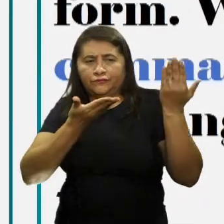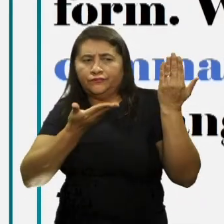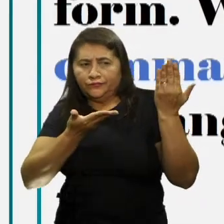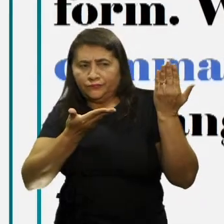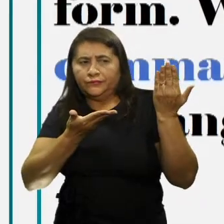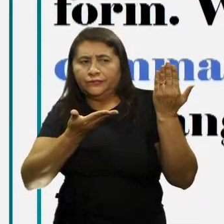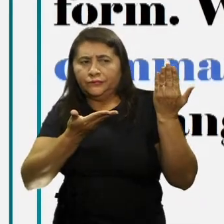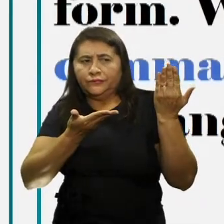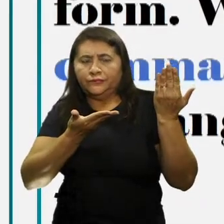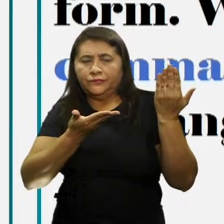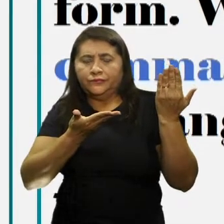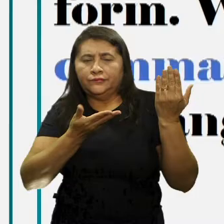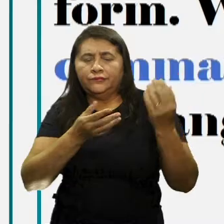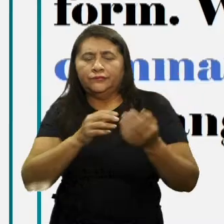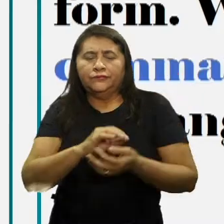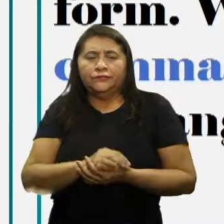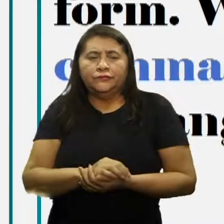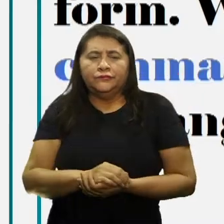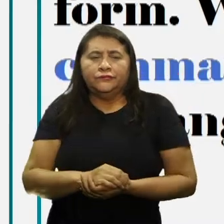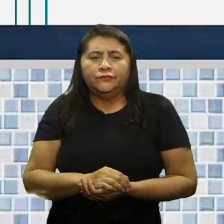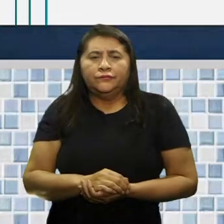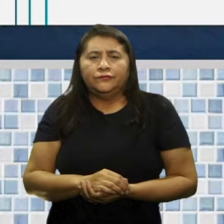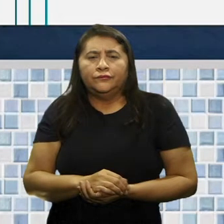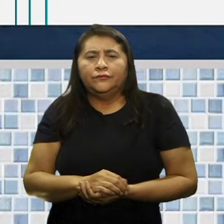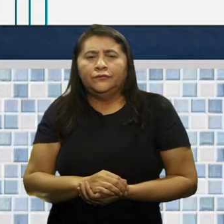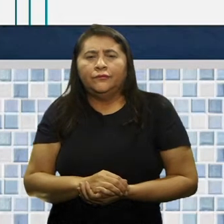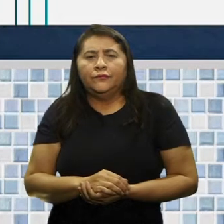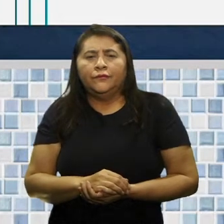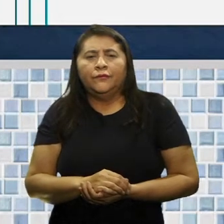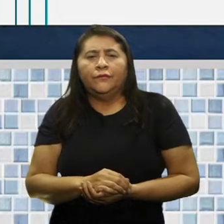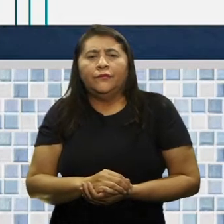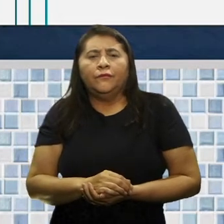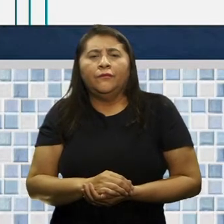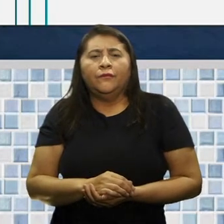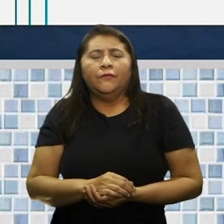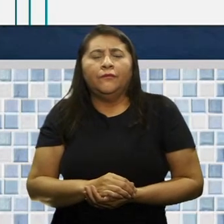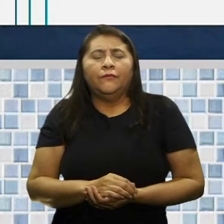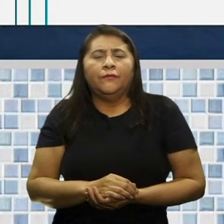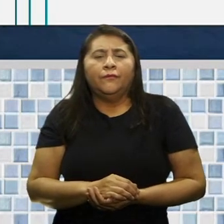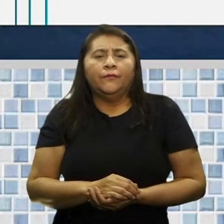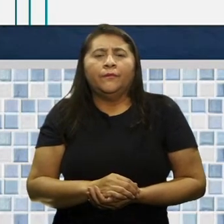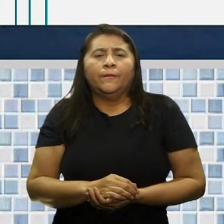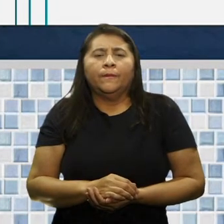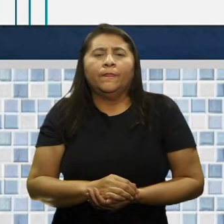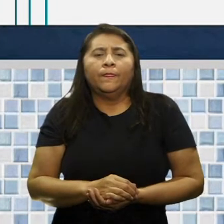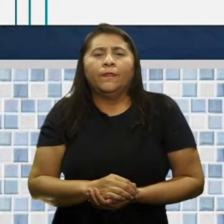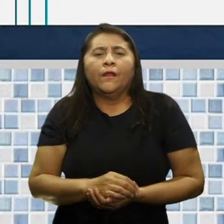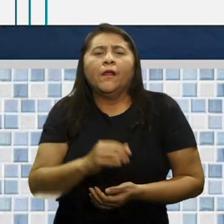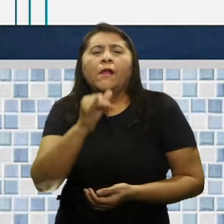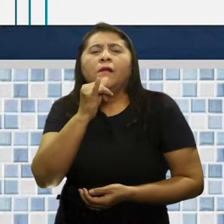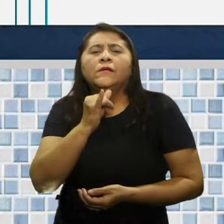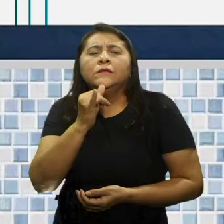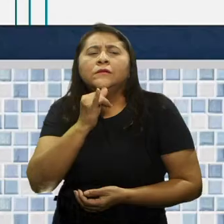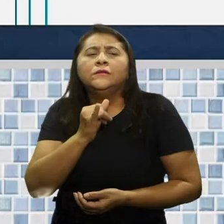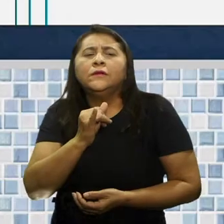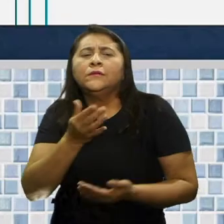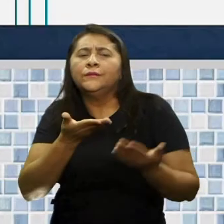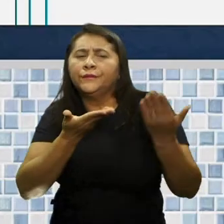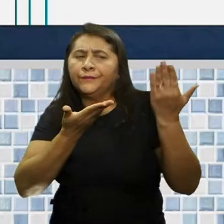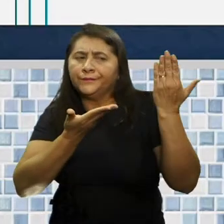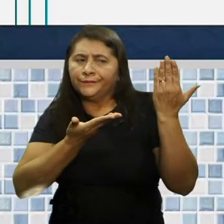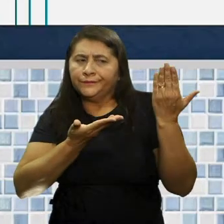agora, tá? Que é a linguagem, que é o foco da nossa aula. Vamos lá. Considerando os exemplos. Wash your